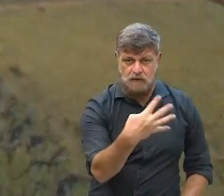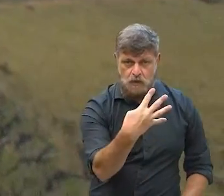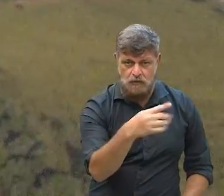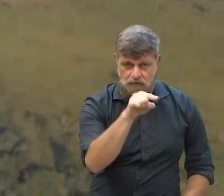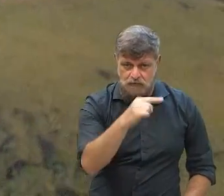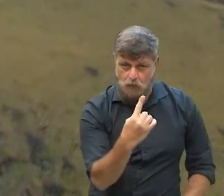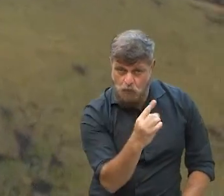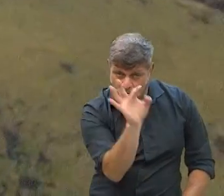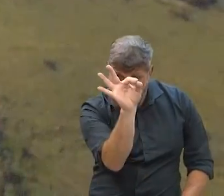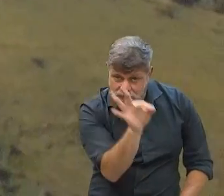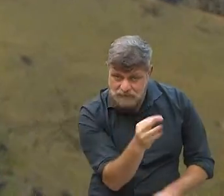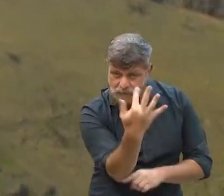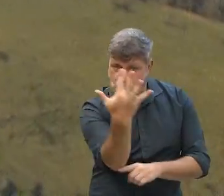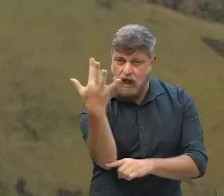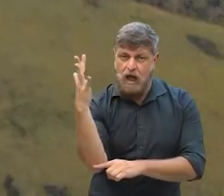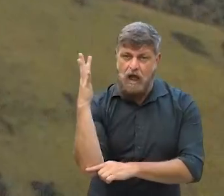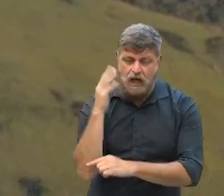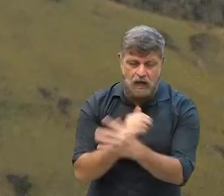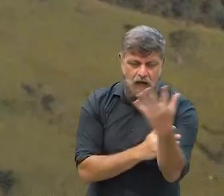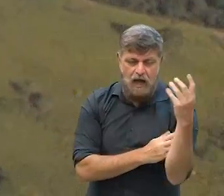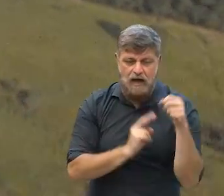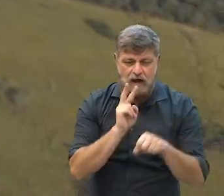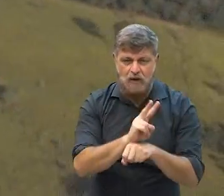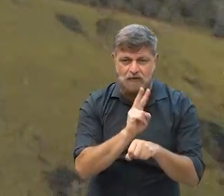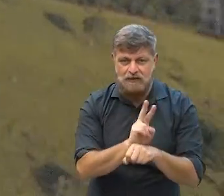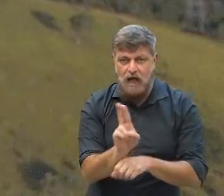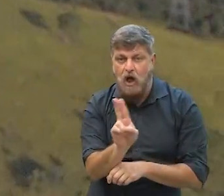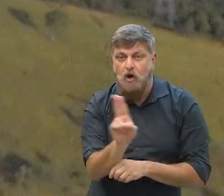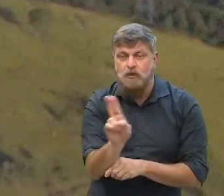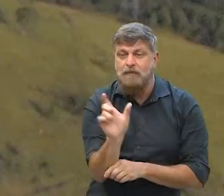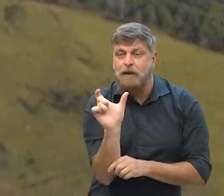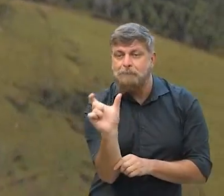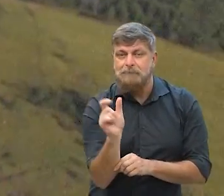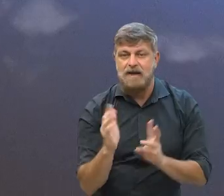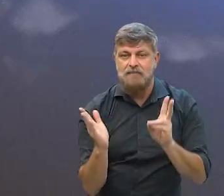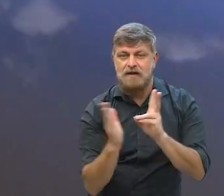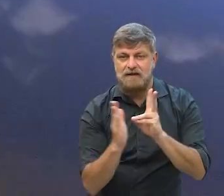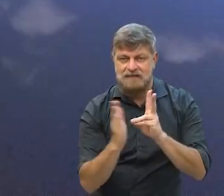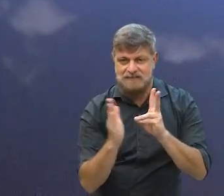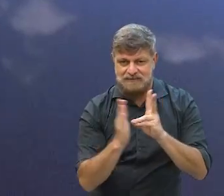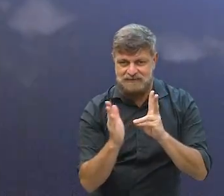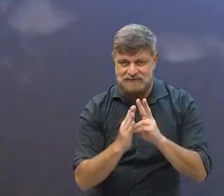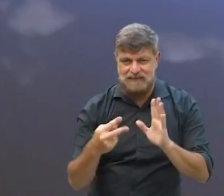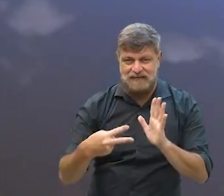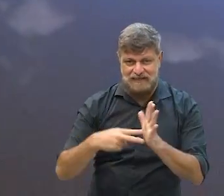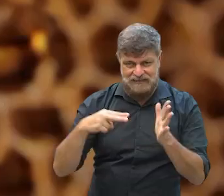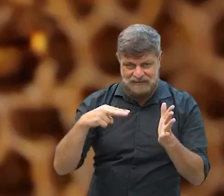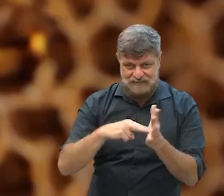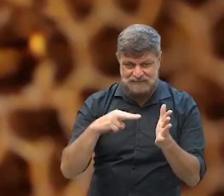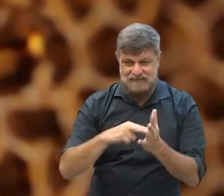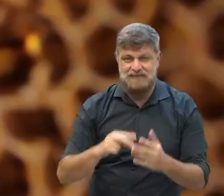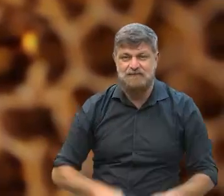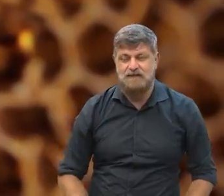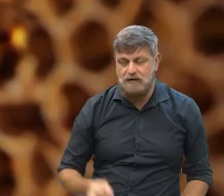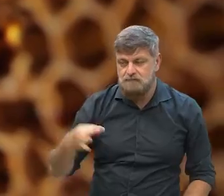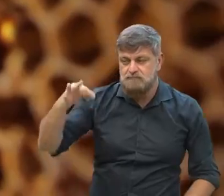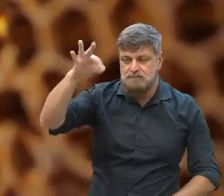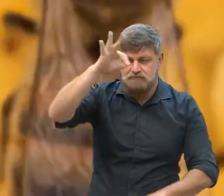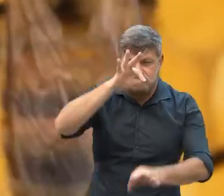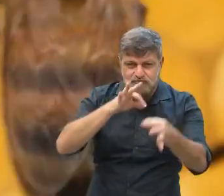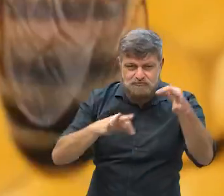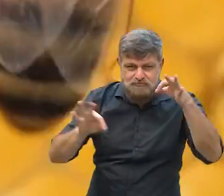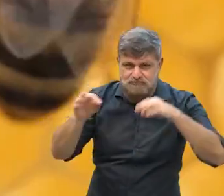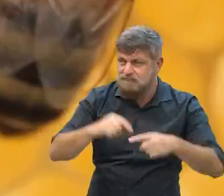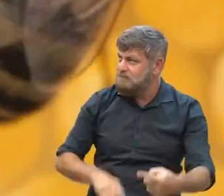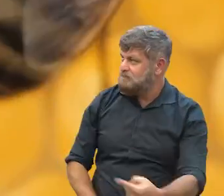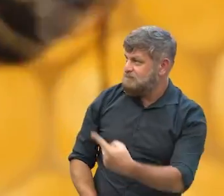24,1% de área preservada. Nome que vem do Tupi-Guarani, que significa colmeia de morungas, abelhas